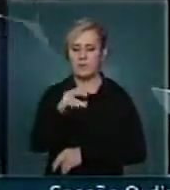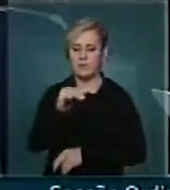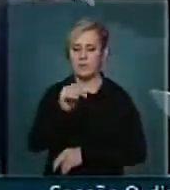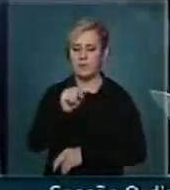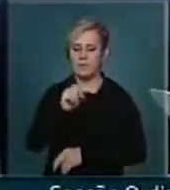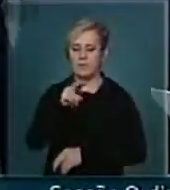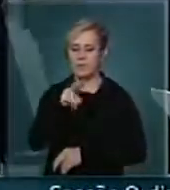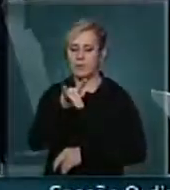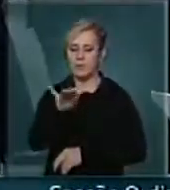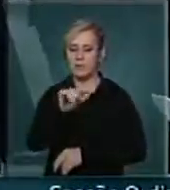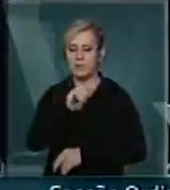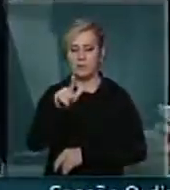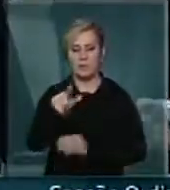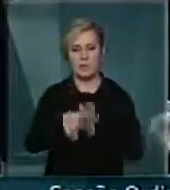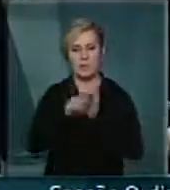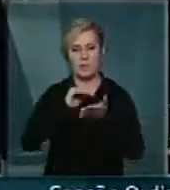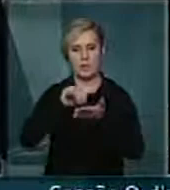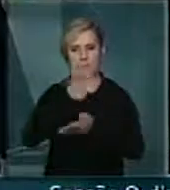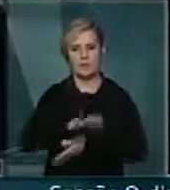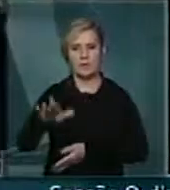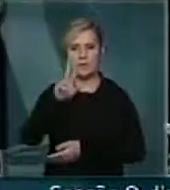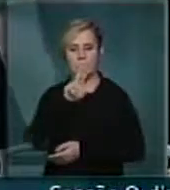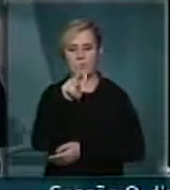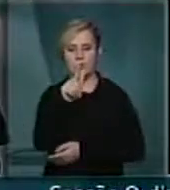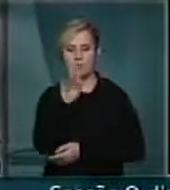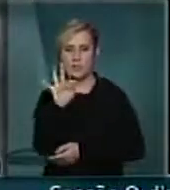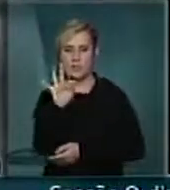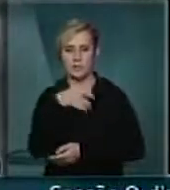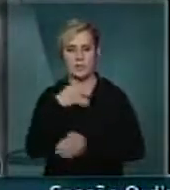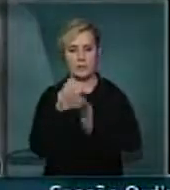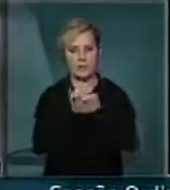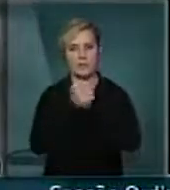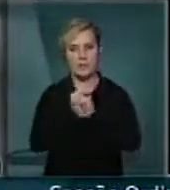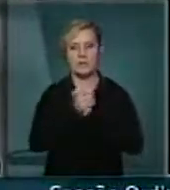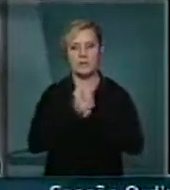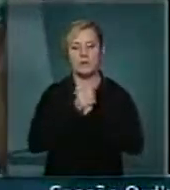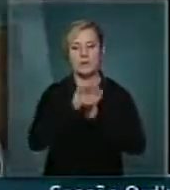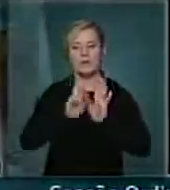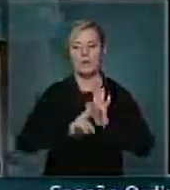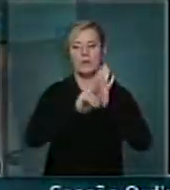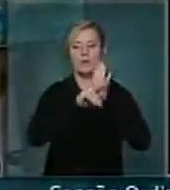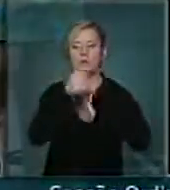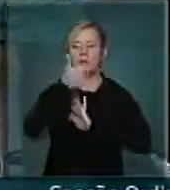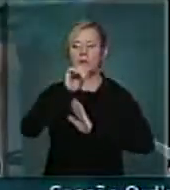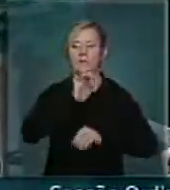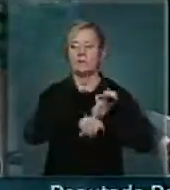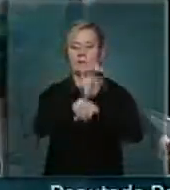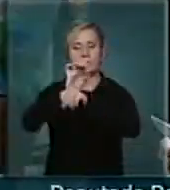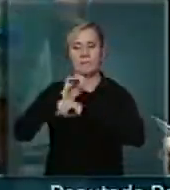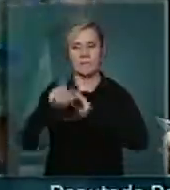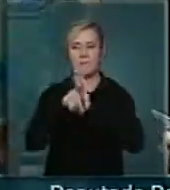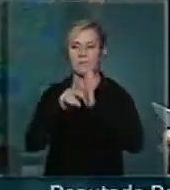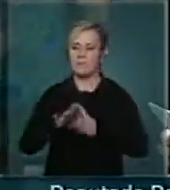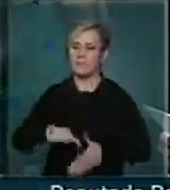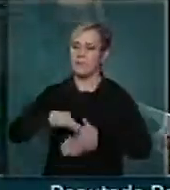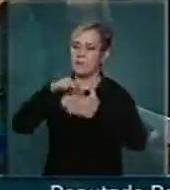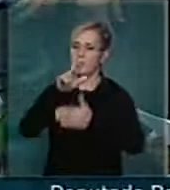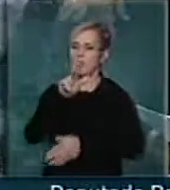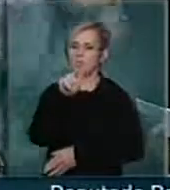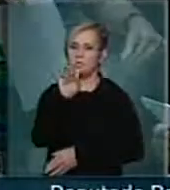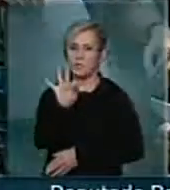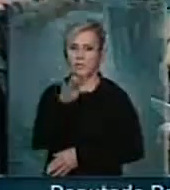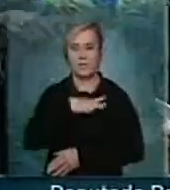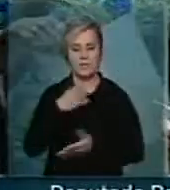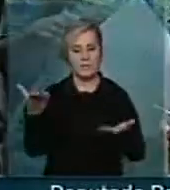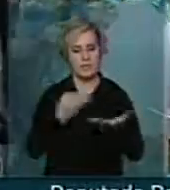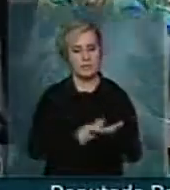da Juventude da UGT, eu quero saudar os representantes de 11 estados da liderança da UGT que aqui